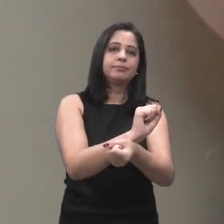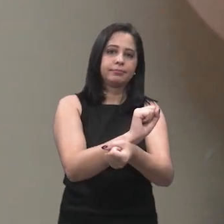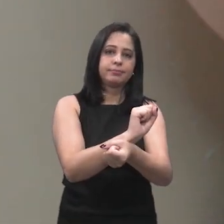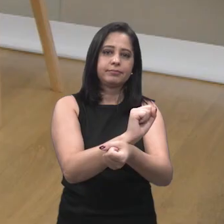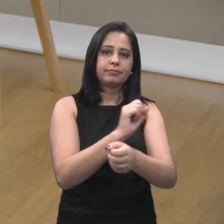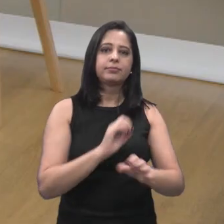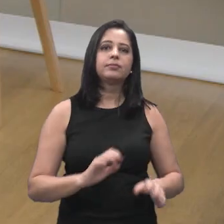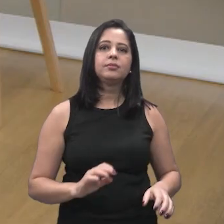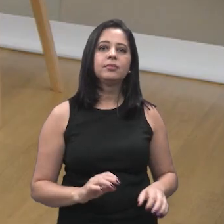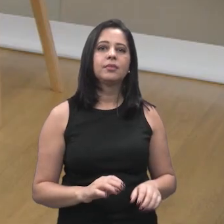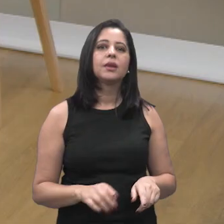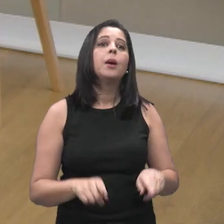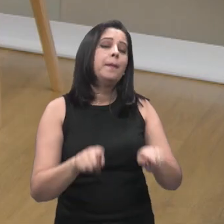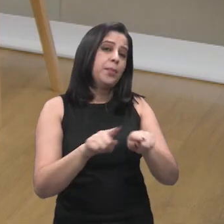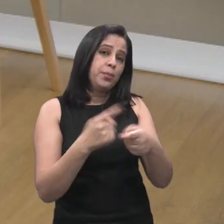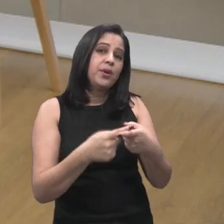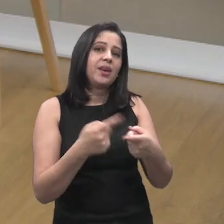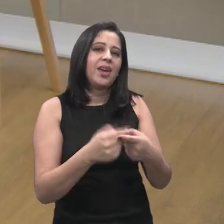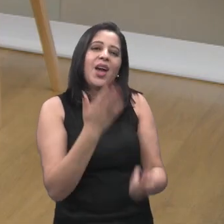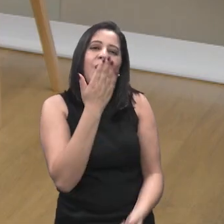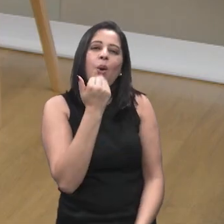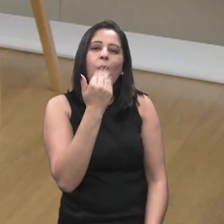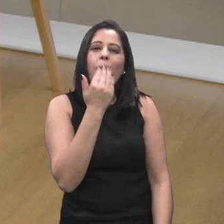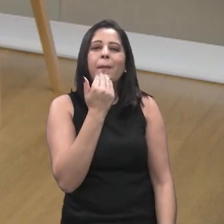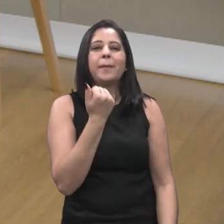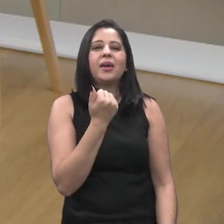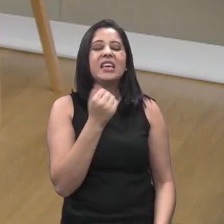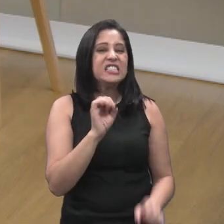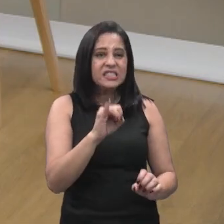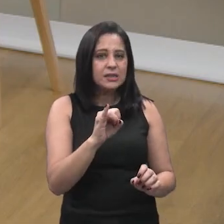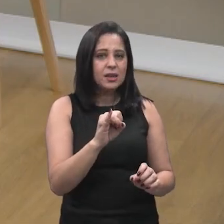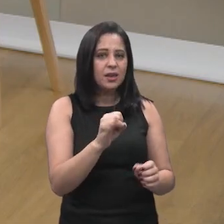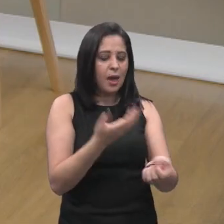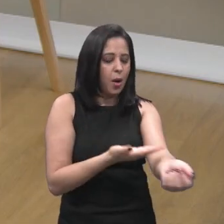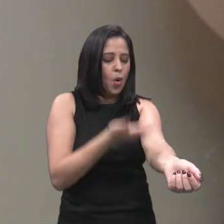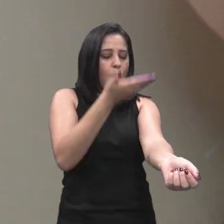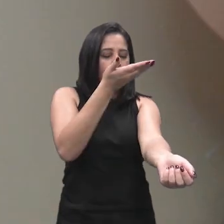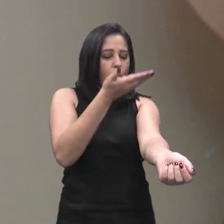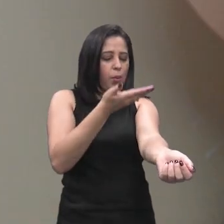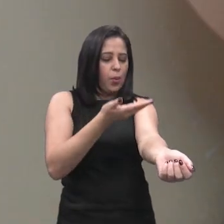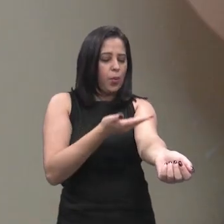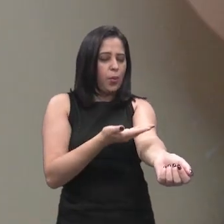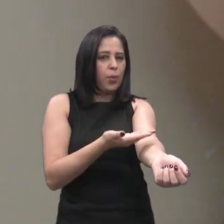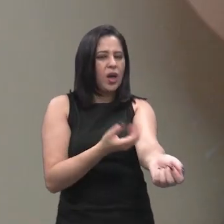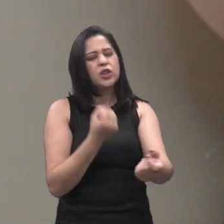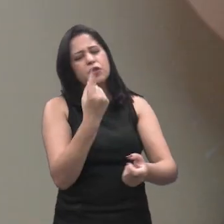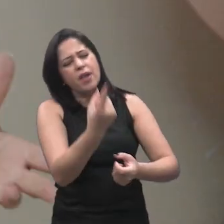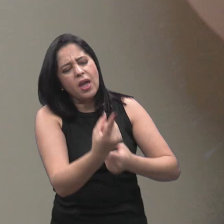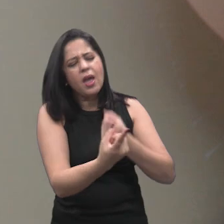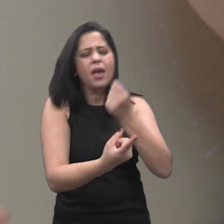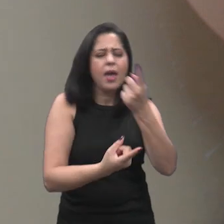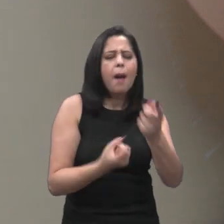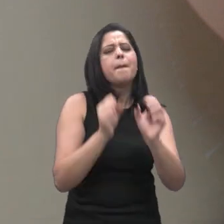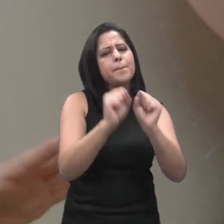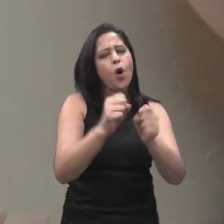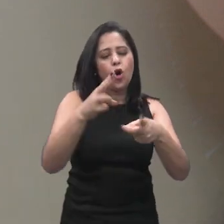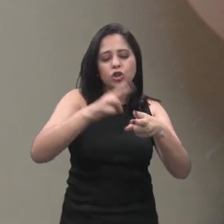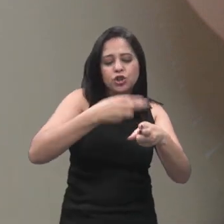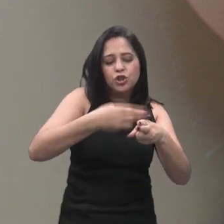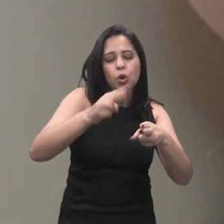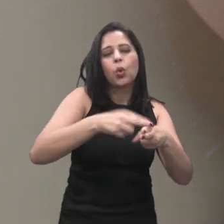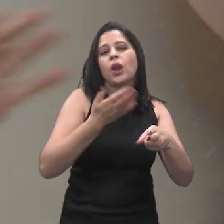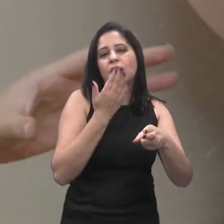de fato tirar tudo ali, né? E aí a gente está falando de qualidade de vida e de alguns prazeres da vida também, né? Porque comer ali, se você